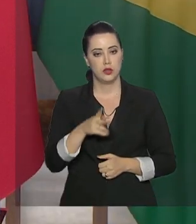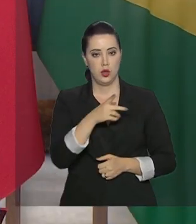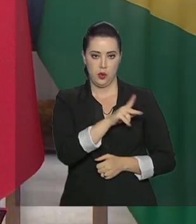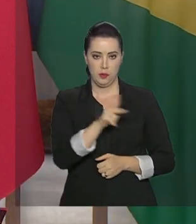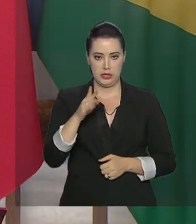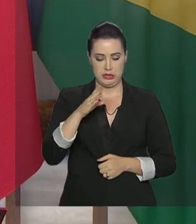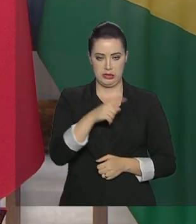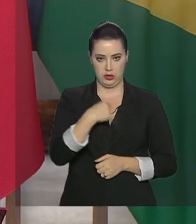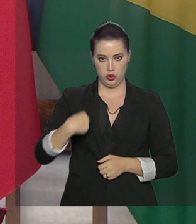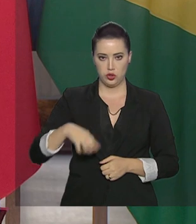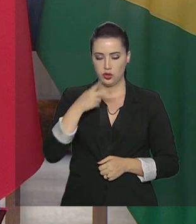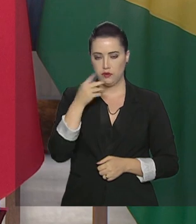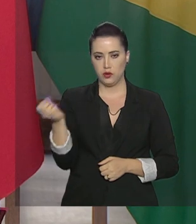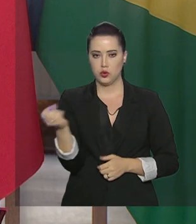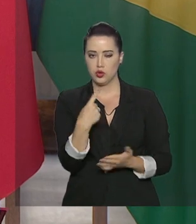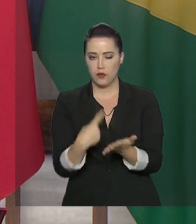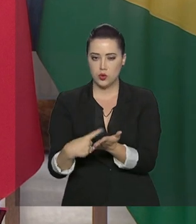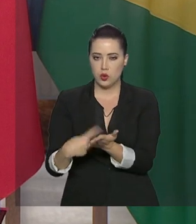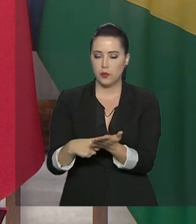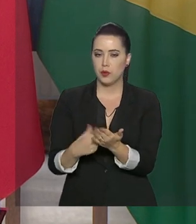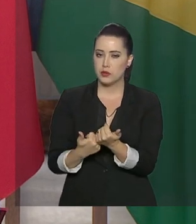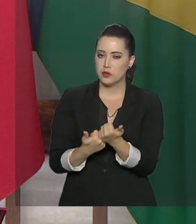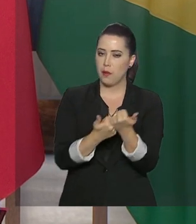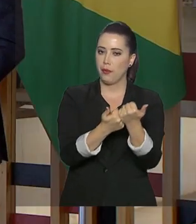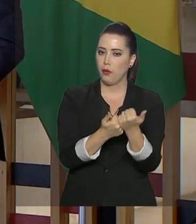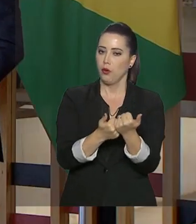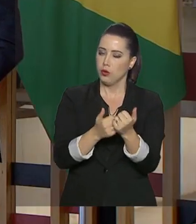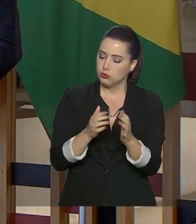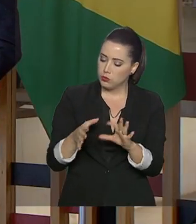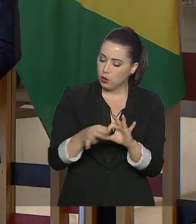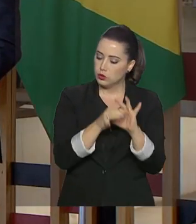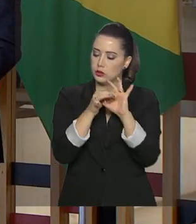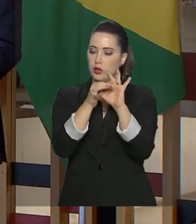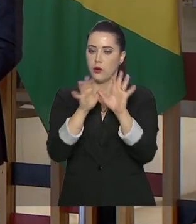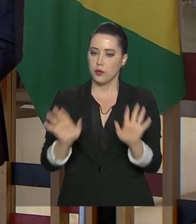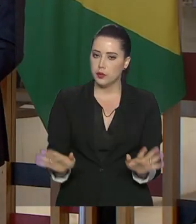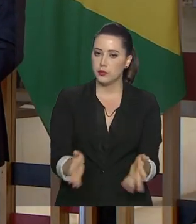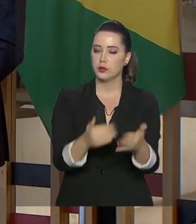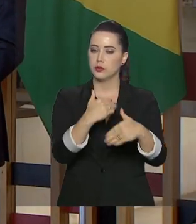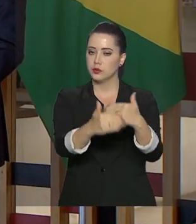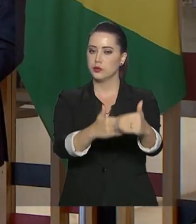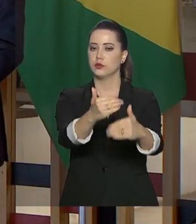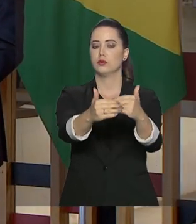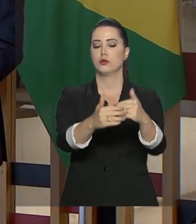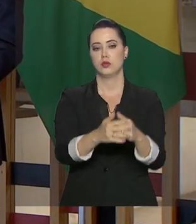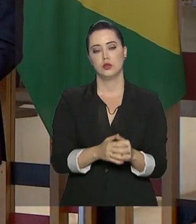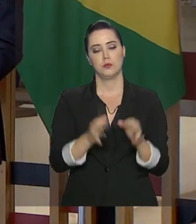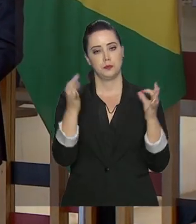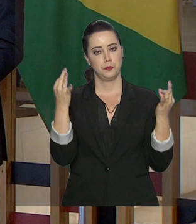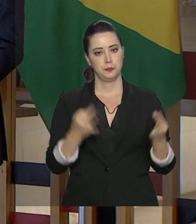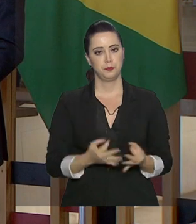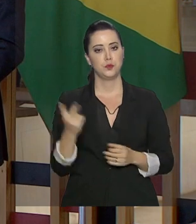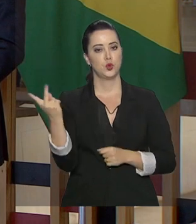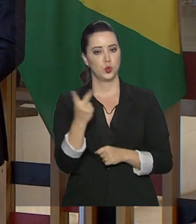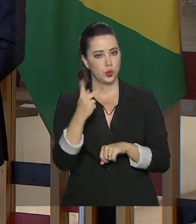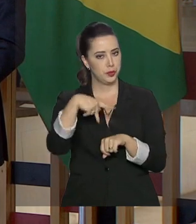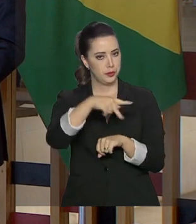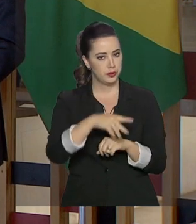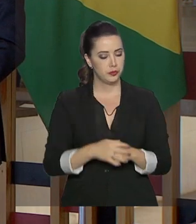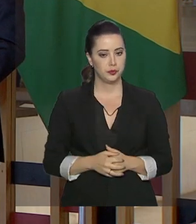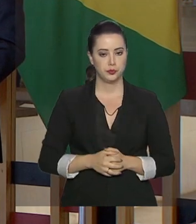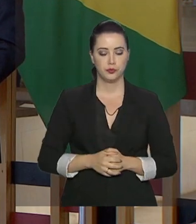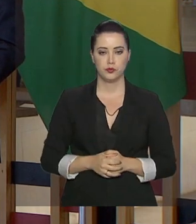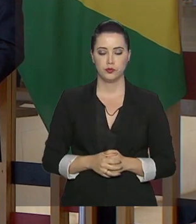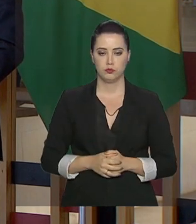novos acordos vão reportar a geração e dar impulso ao desenvolvimento efetivo dos dois países